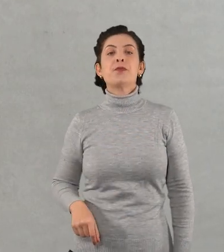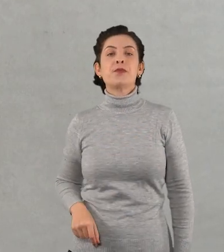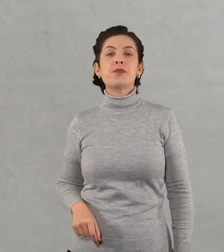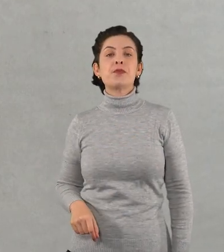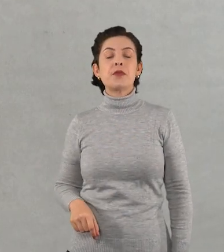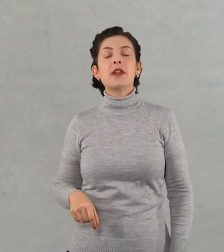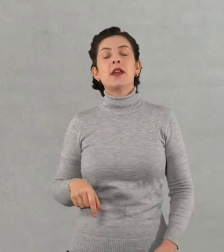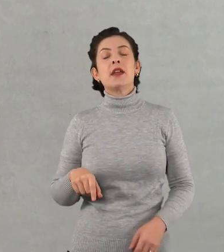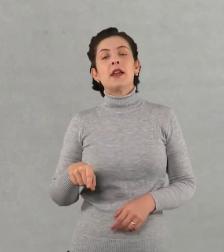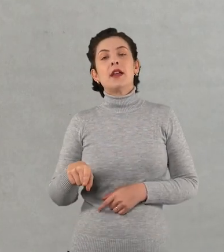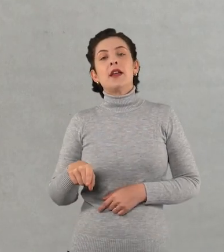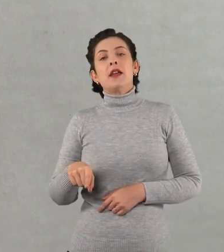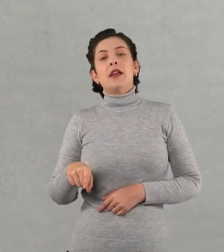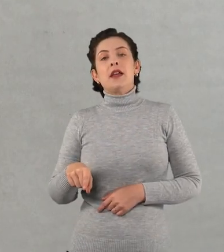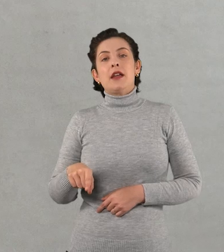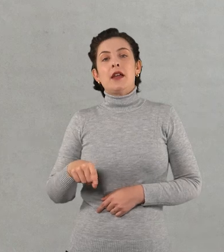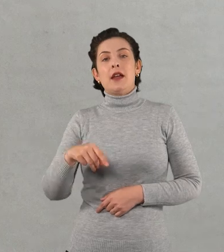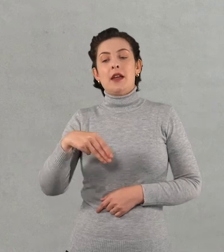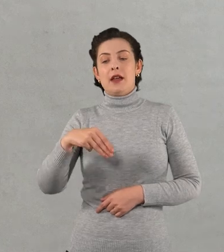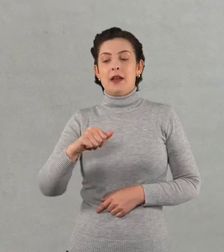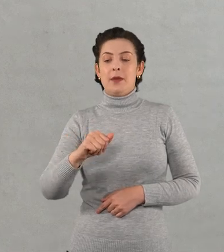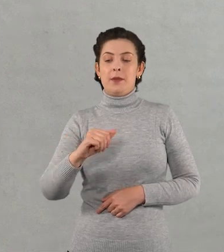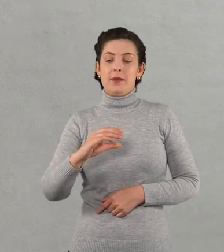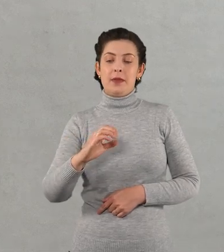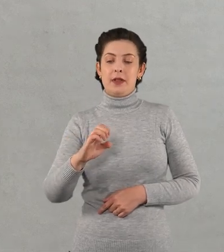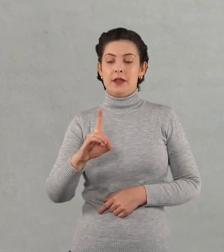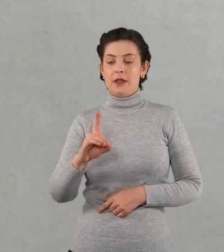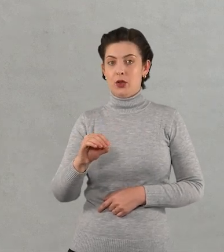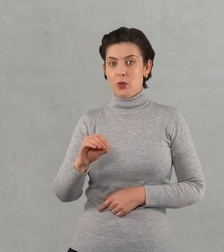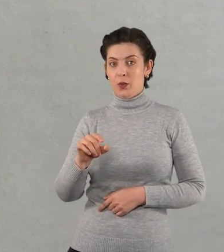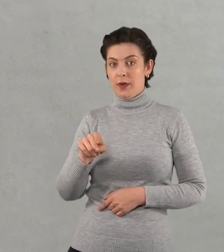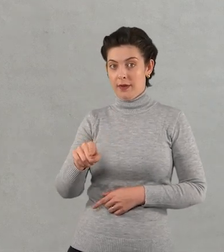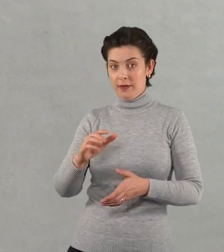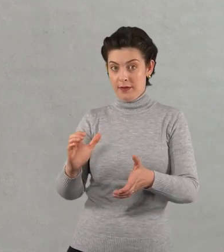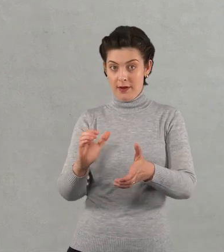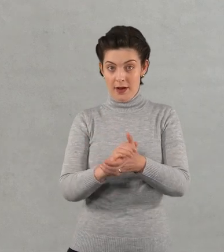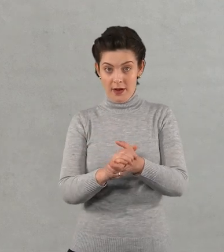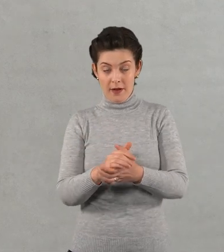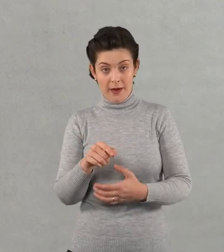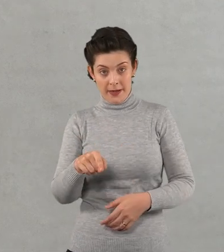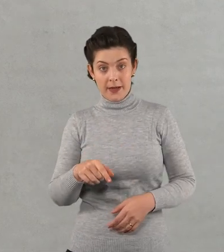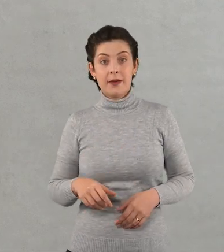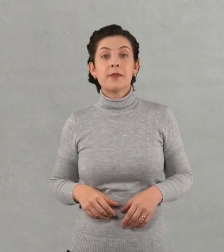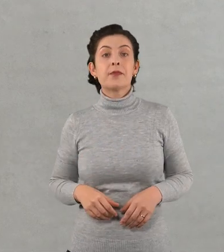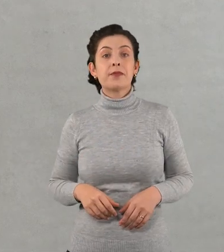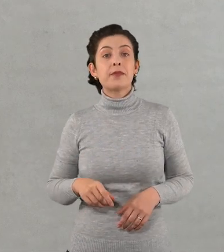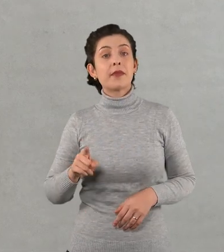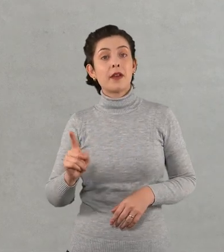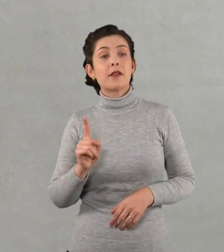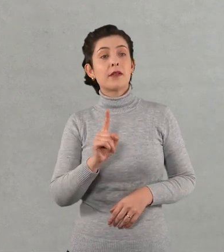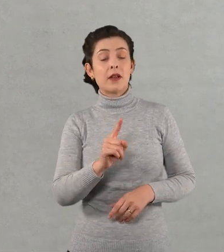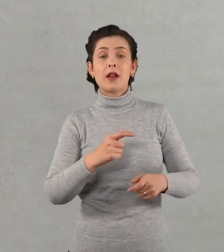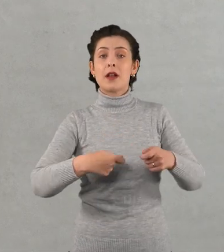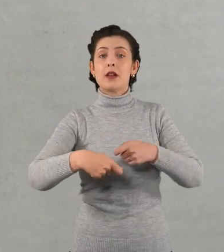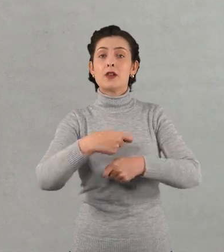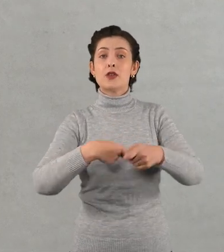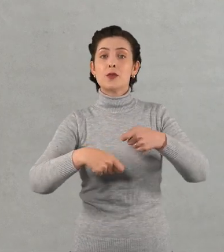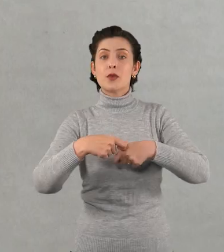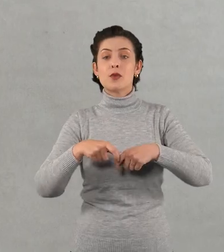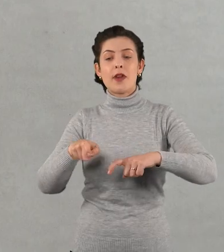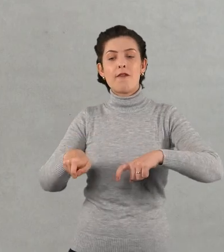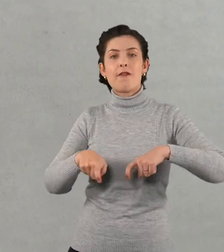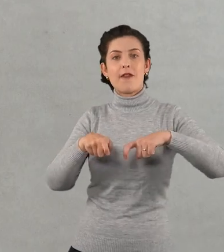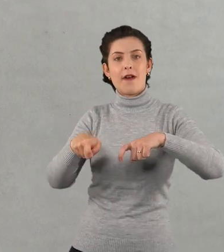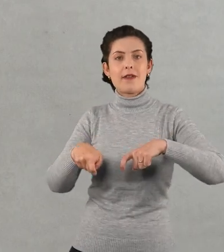Dona Fida era irmã de João Goulart. E o seu Macedo, quando casou com ela, tudo, e